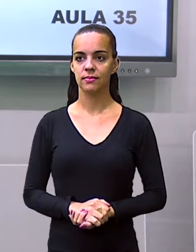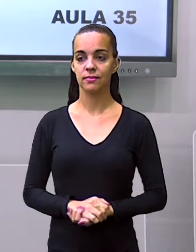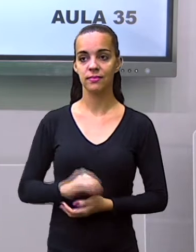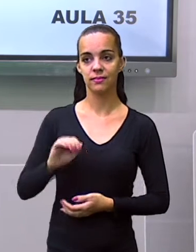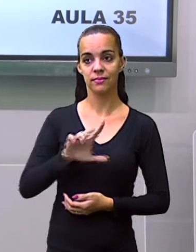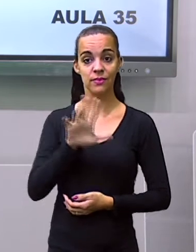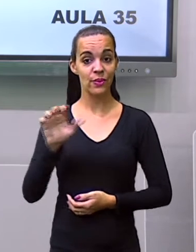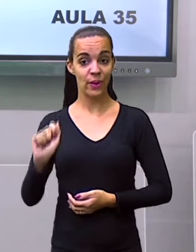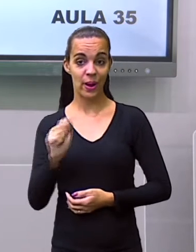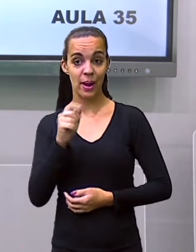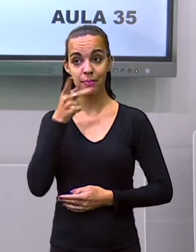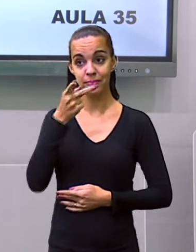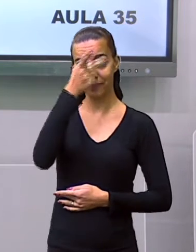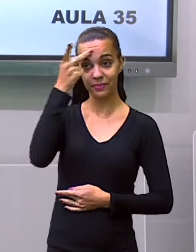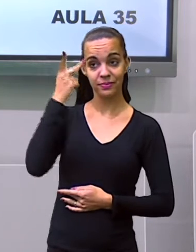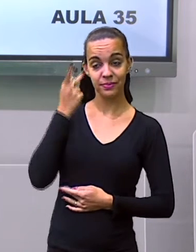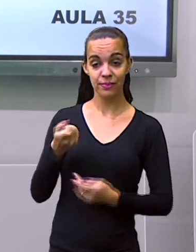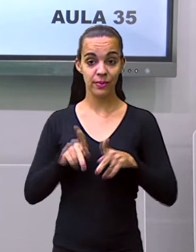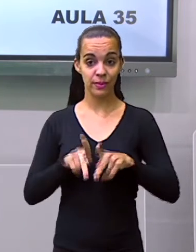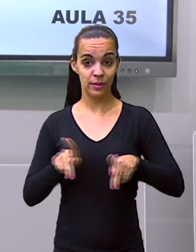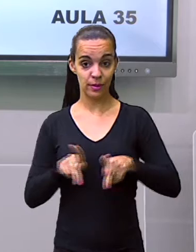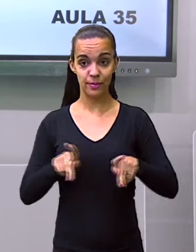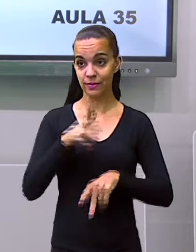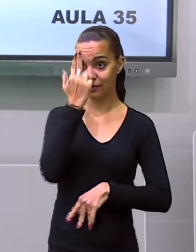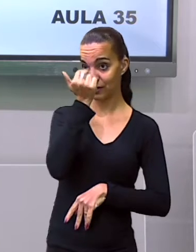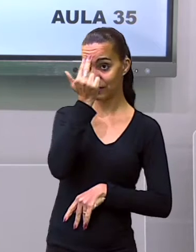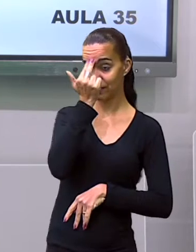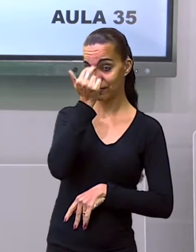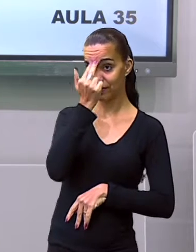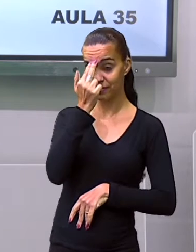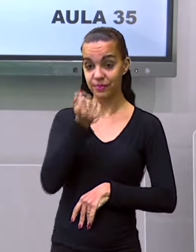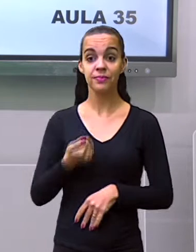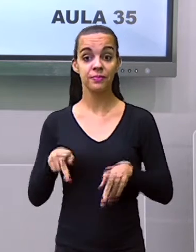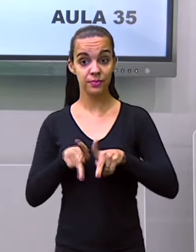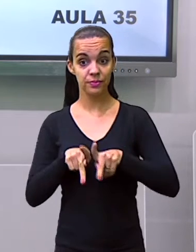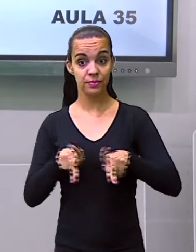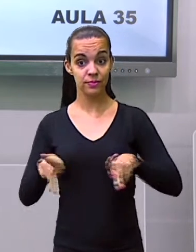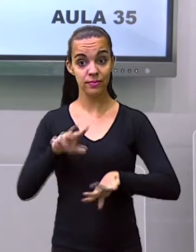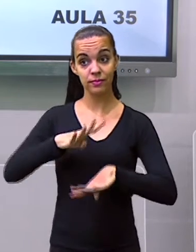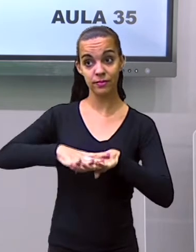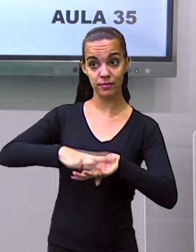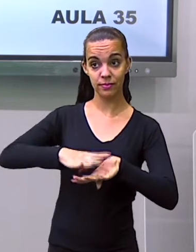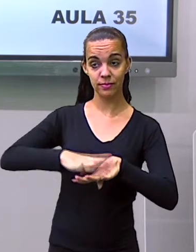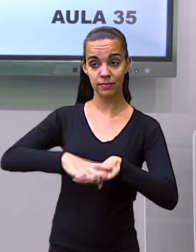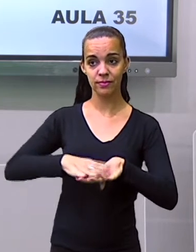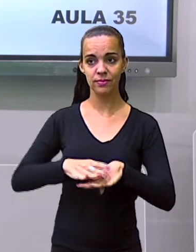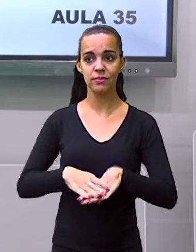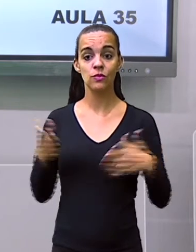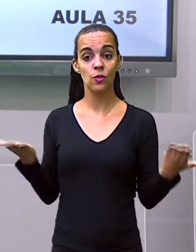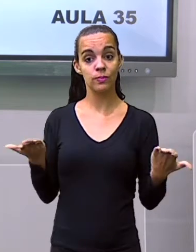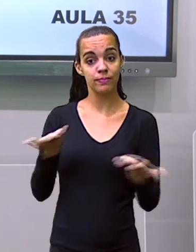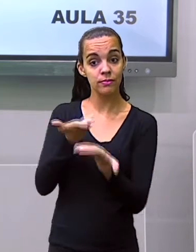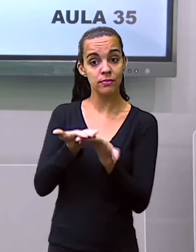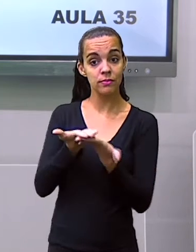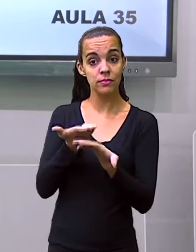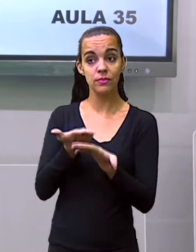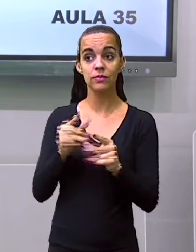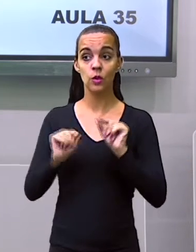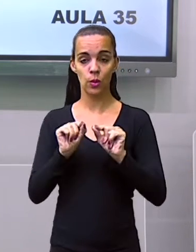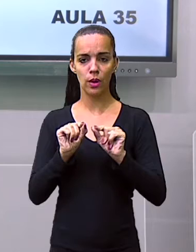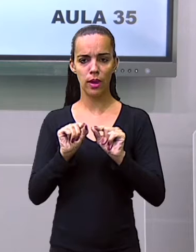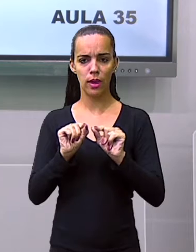o Olá pessoal meu nome é Flávia Nunes Sou professora de matemática hoje nós vamos estudar